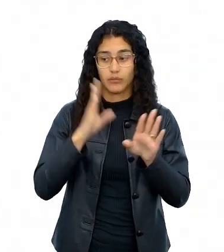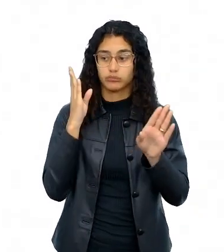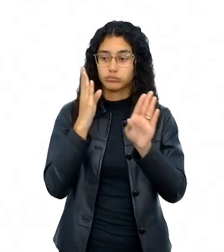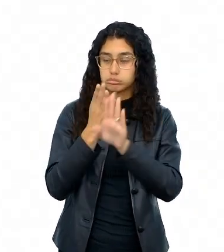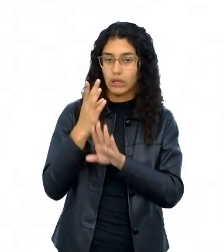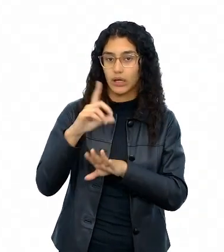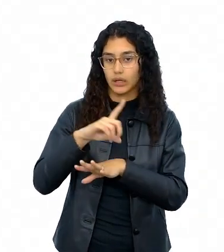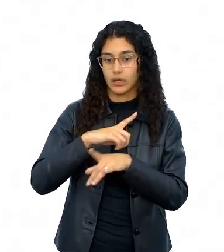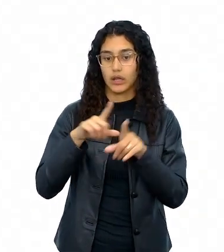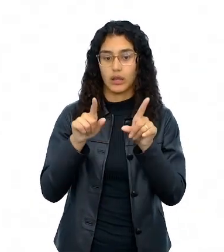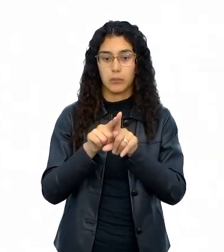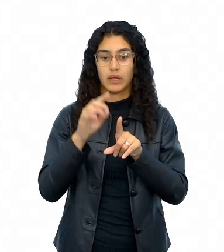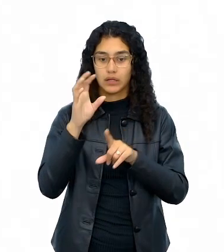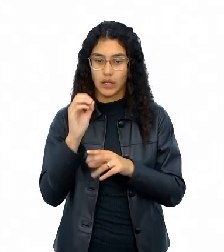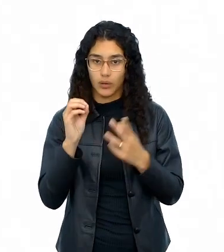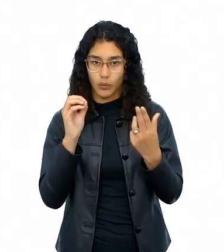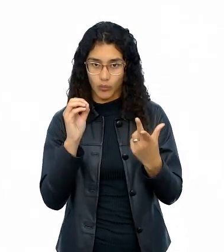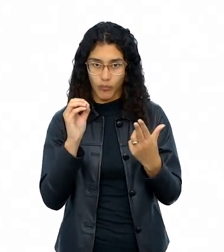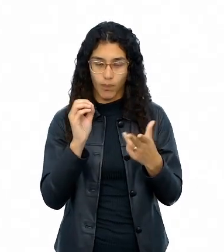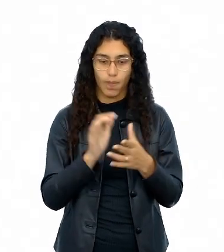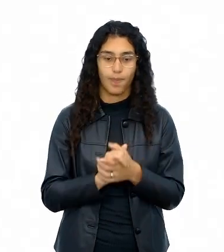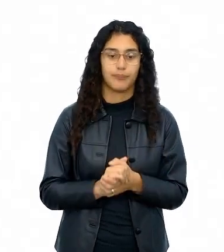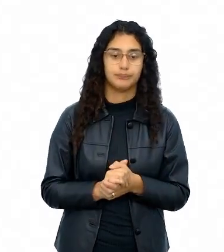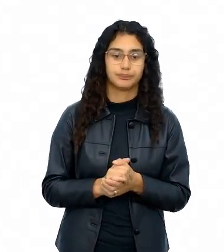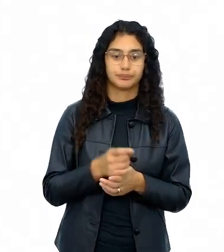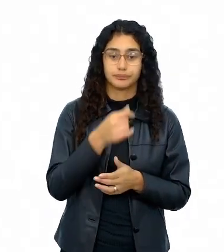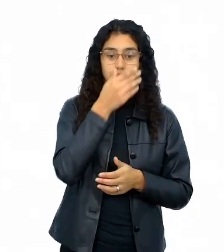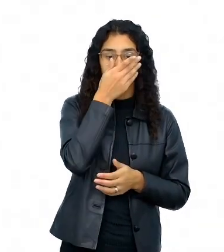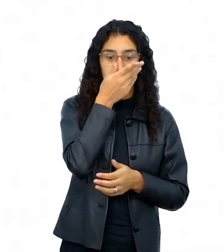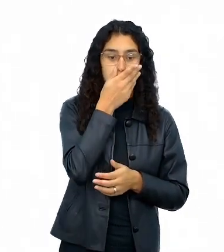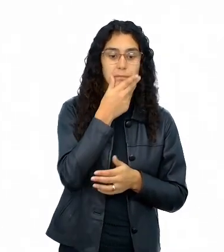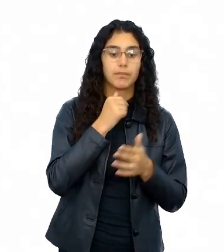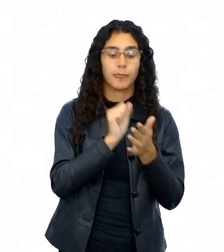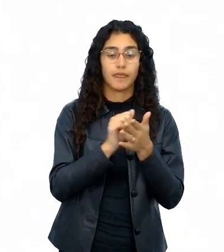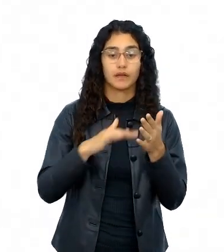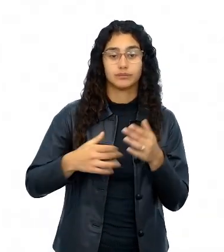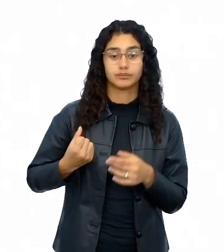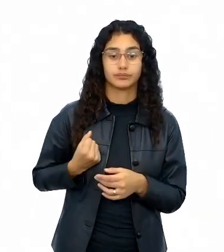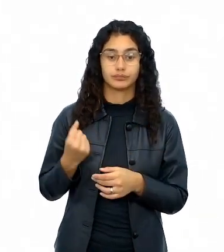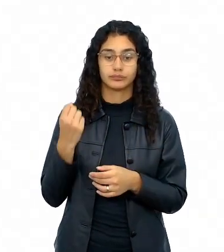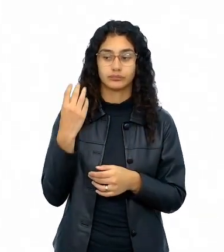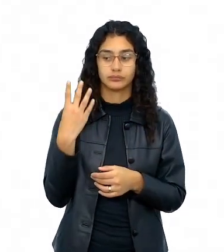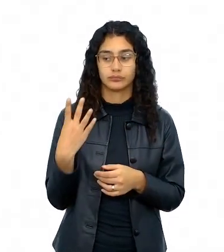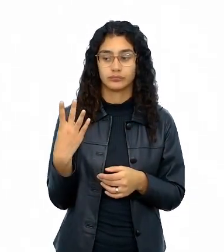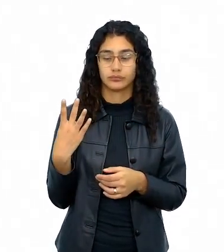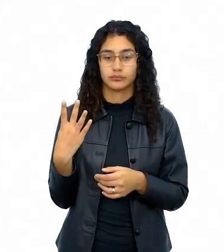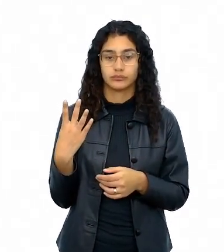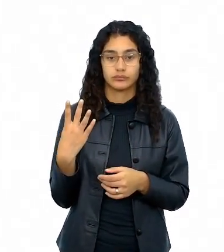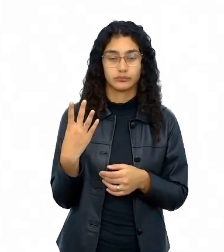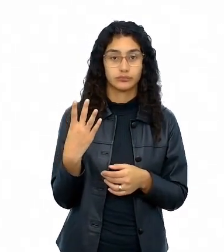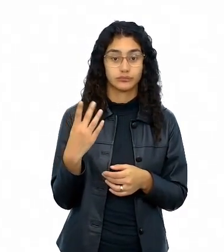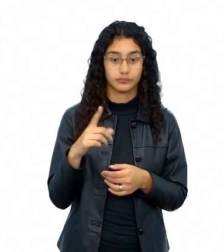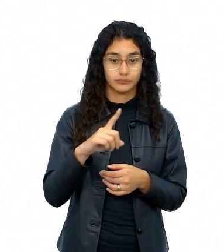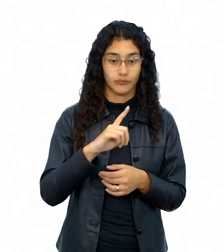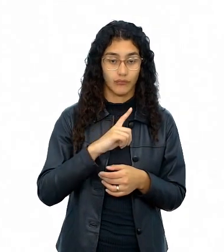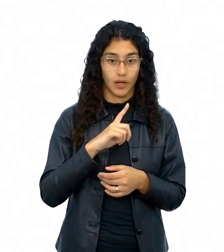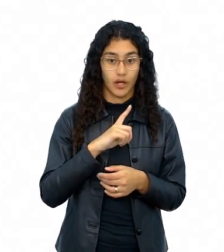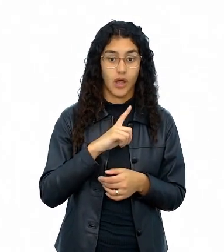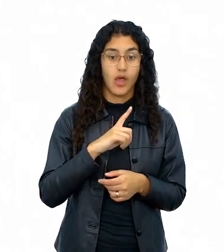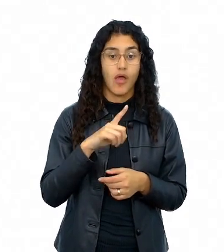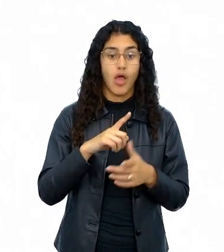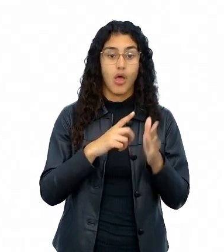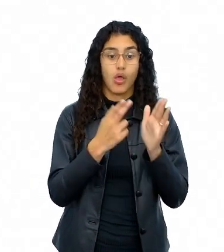6 e 0 da mesma forma. A atividade 4, o item, né, que fala